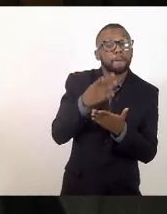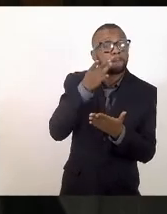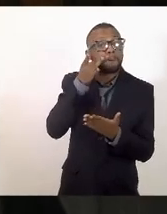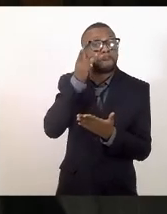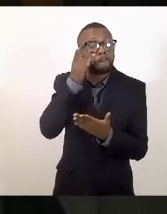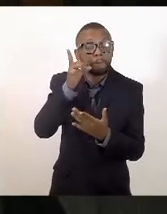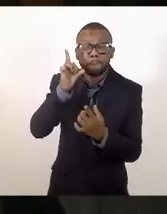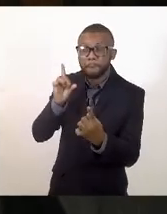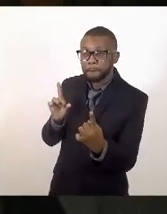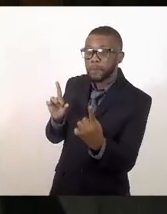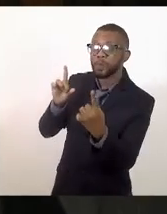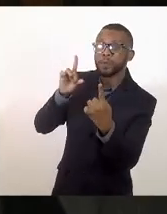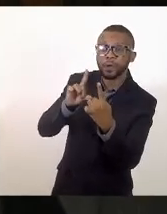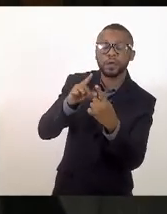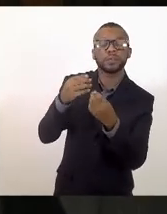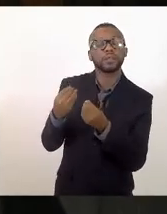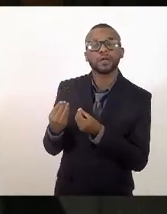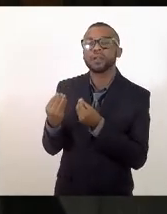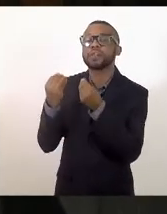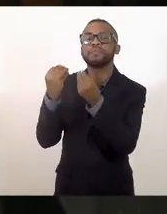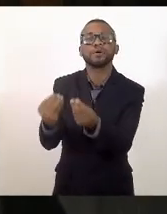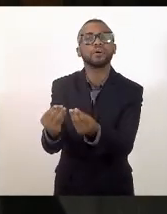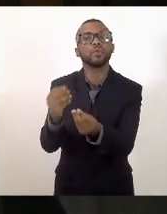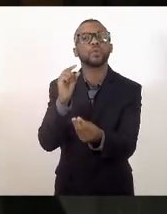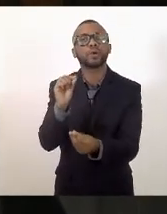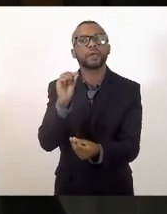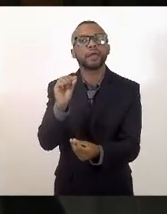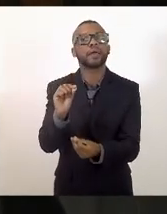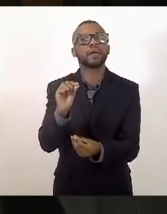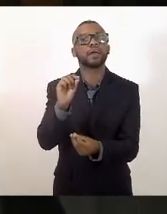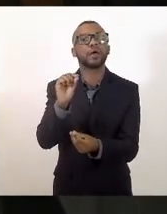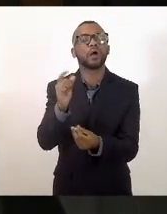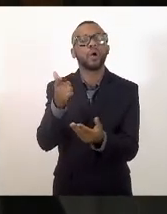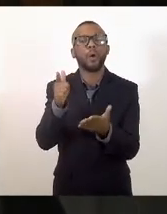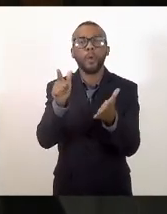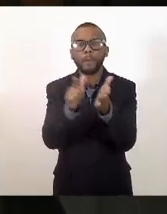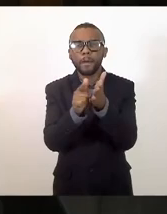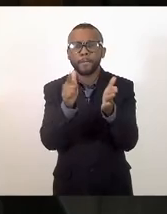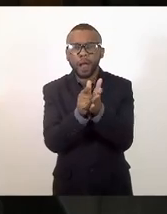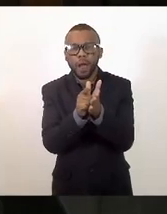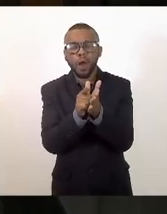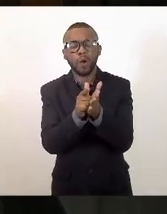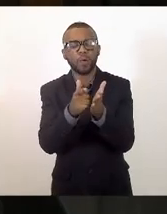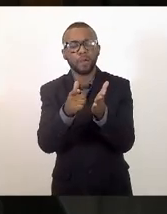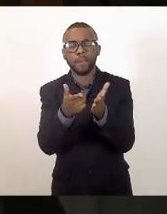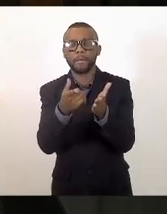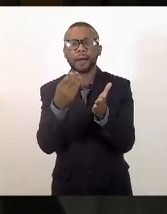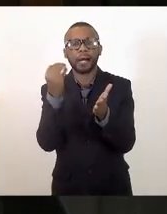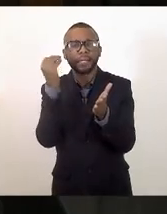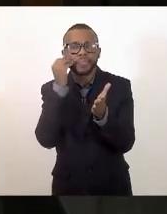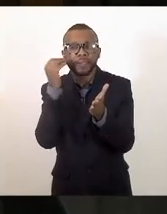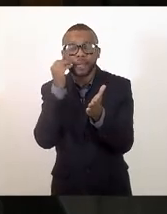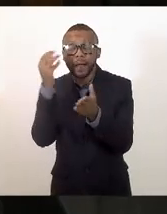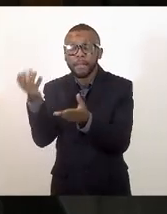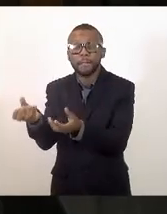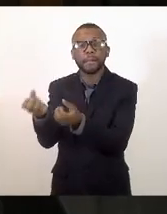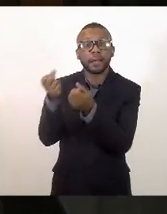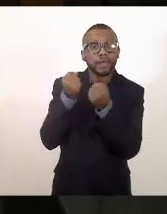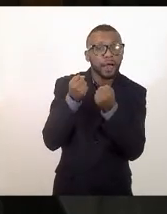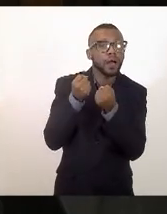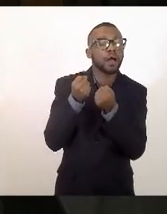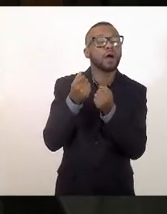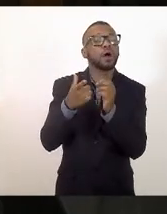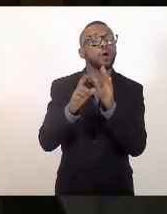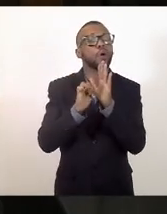pessoalmente e levando uma resma de papel ofício para retirar o edital. Ou seja, em pleno século